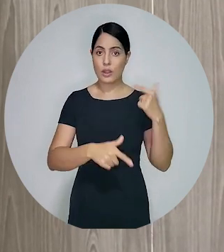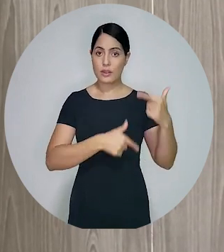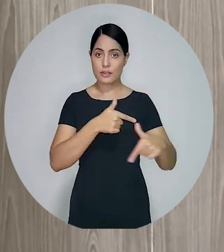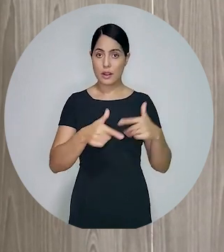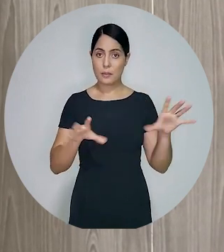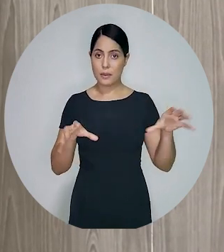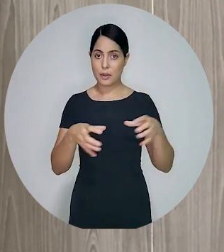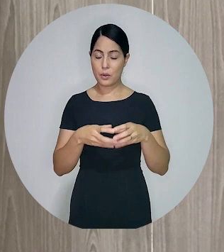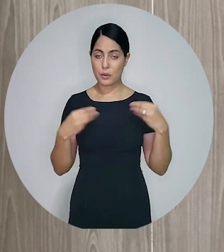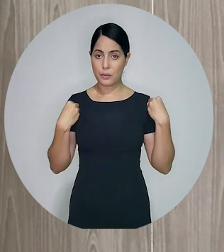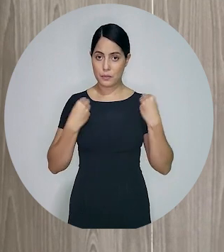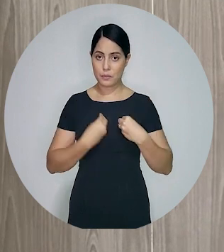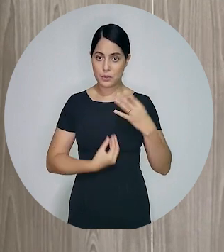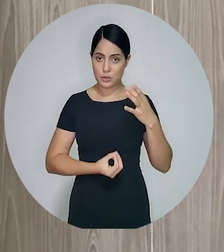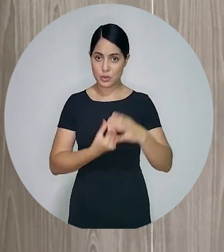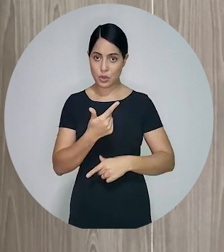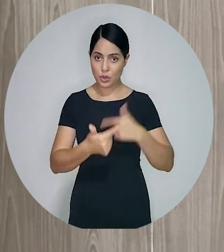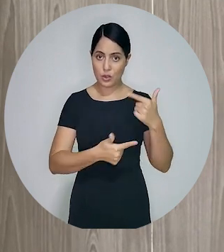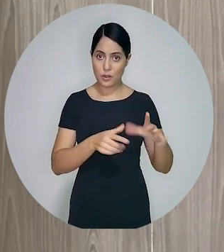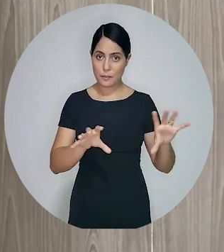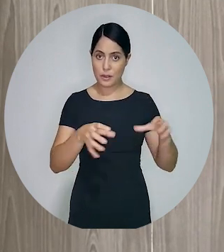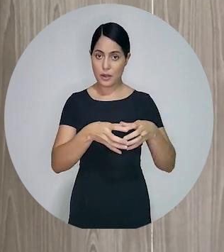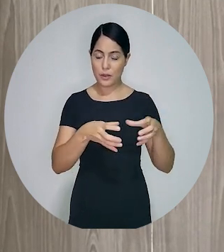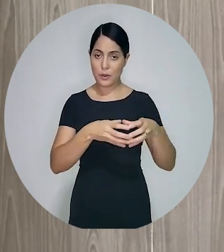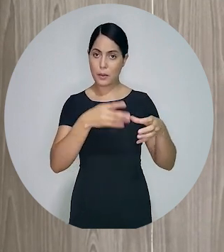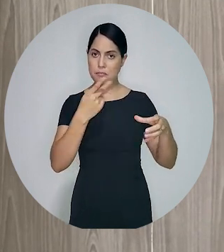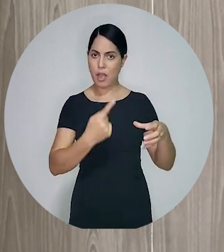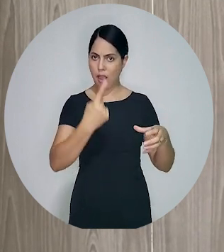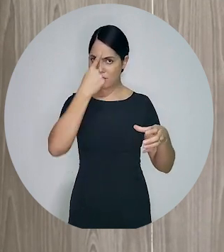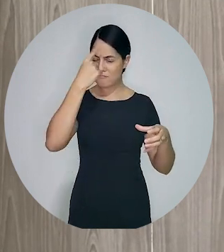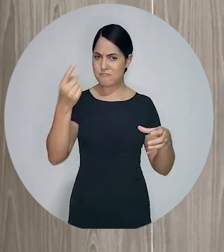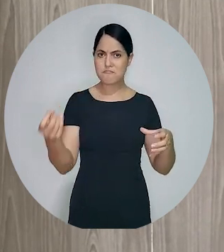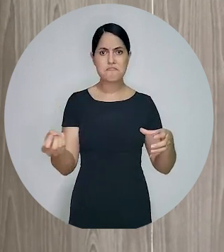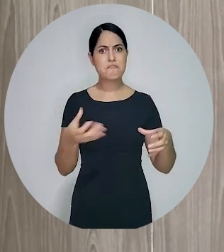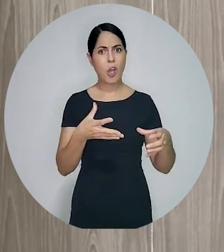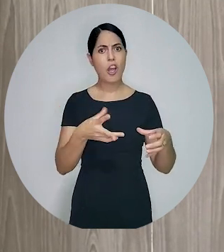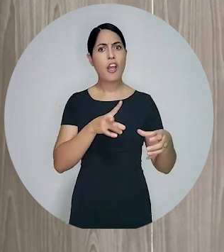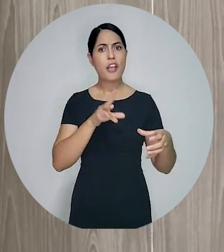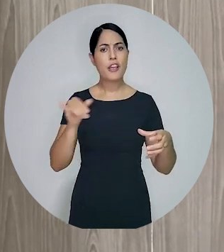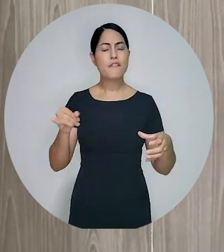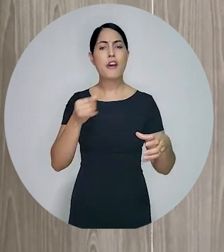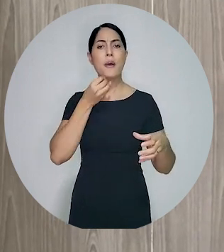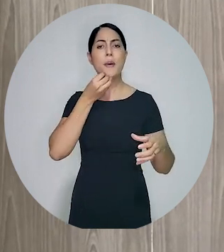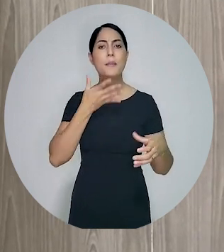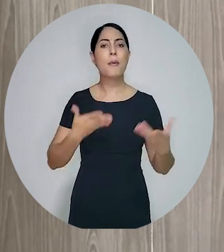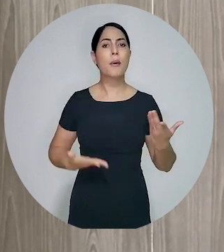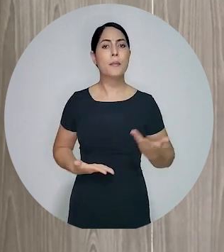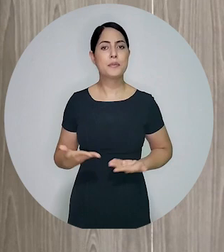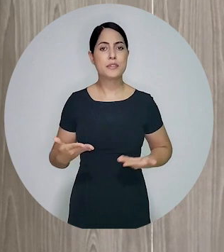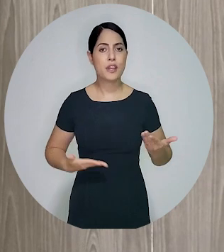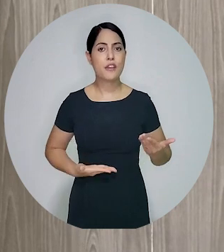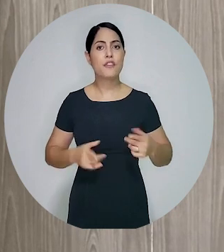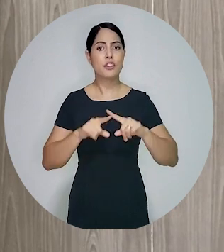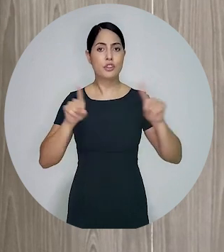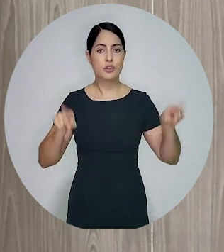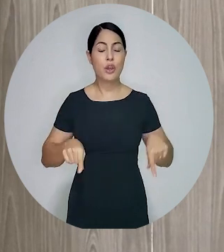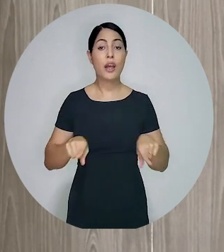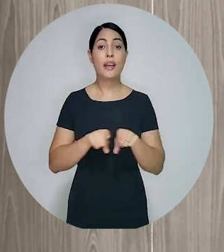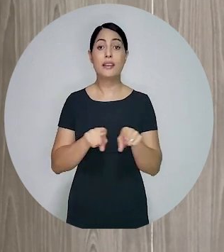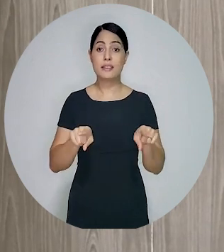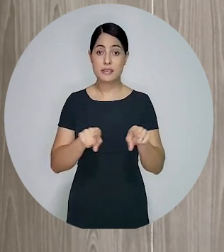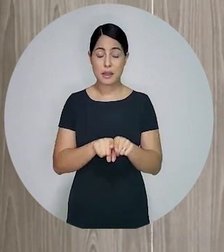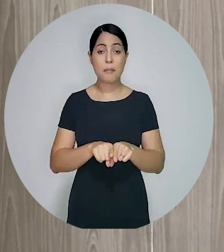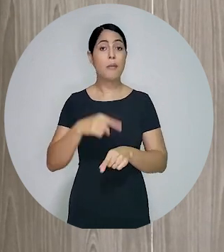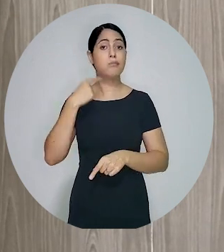trabalho criado pelo ministro, além de inovador, é extremamente benéfico para os servidores e para